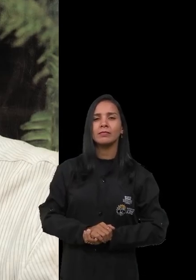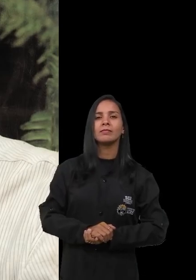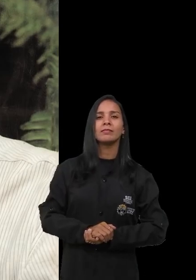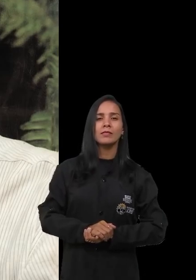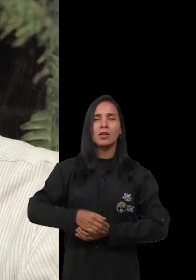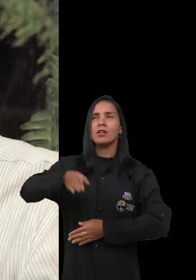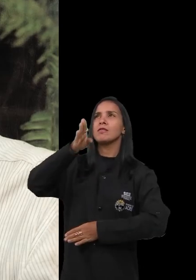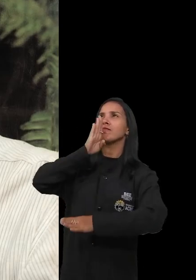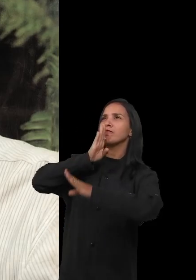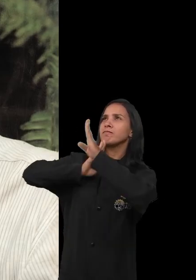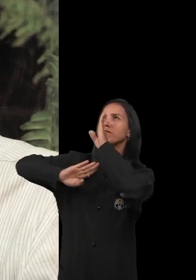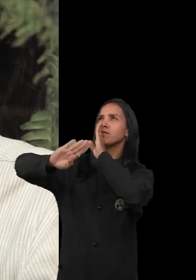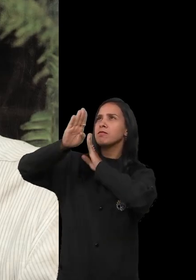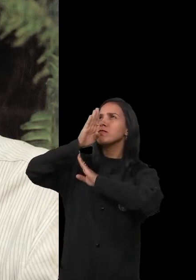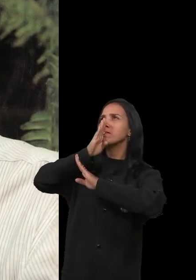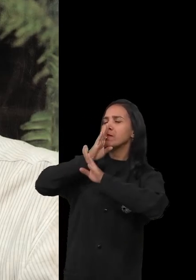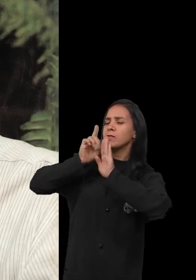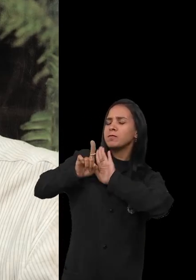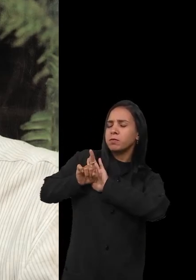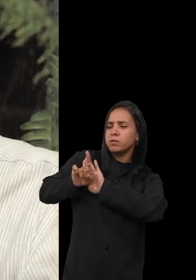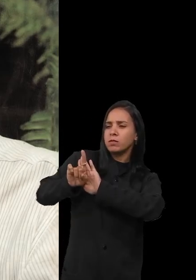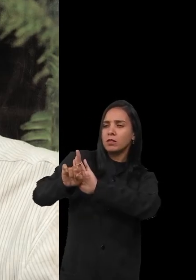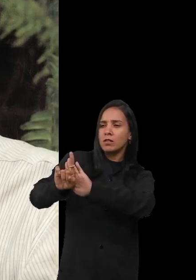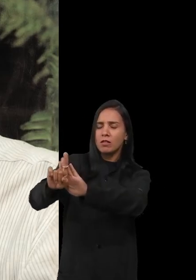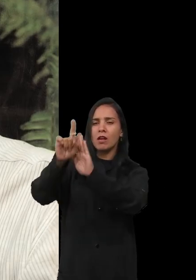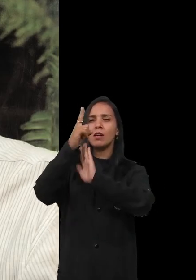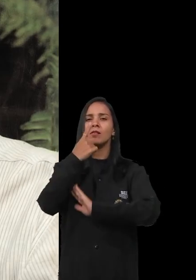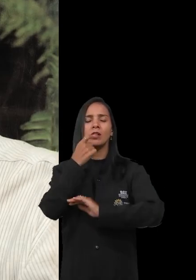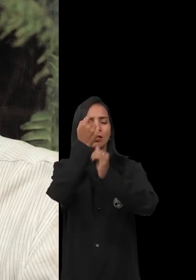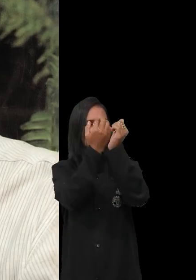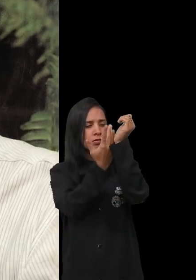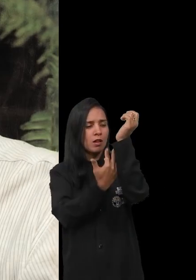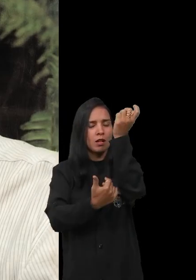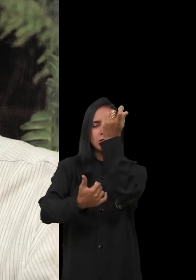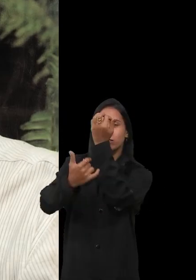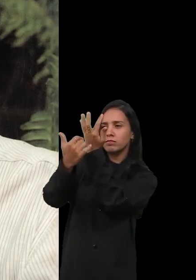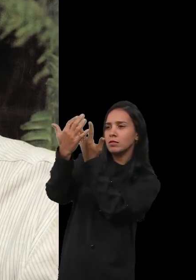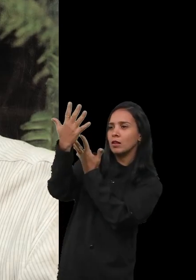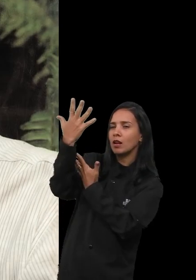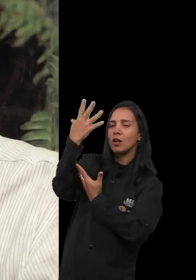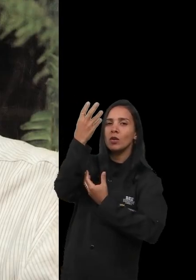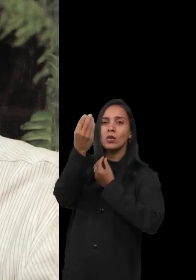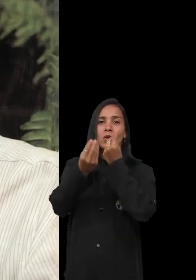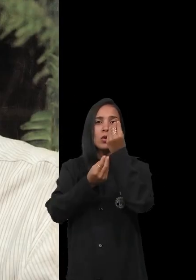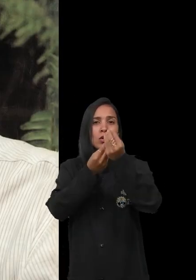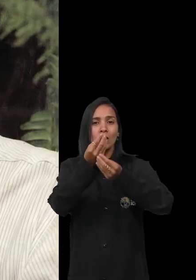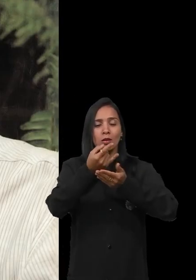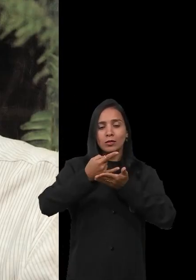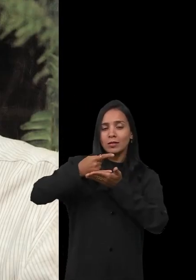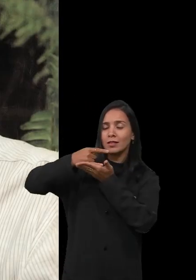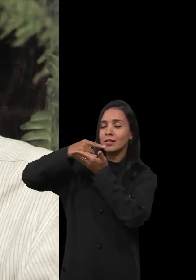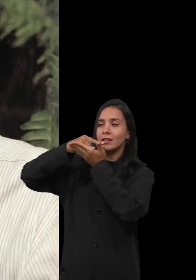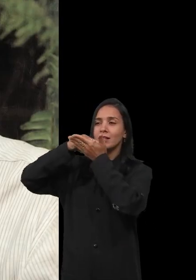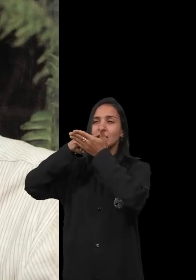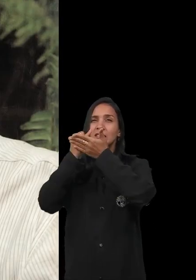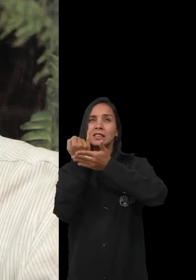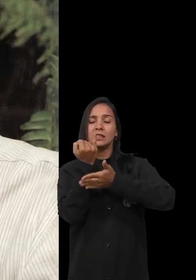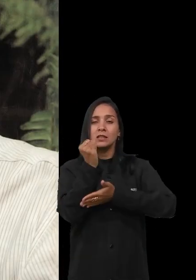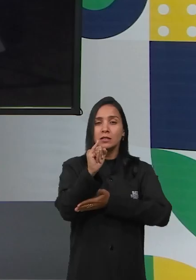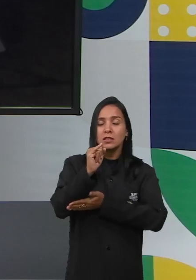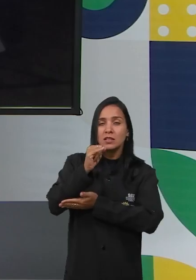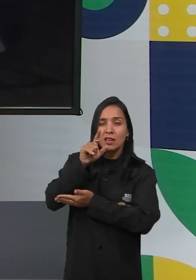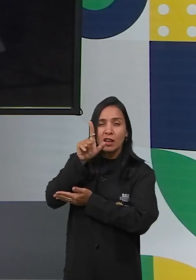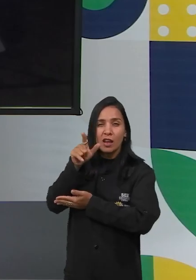vinho tinto de sangue. Como beber dessa bebida amarga?